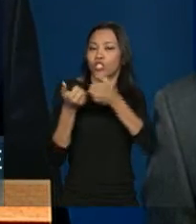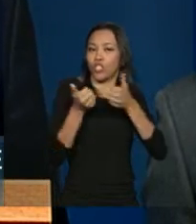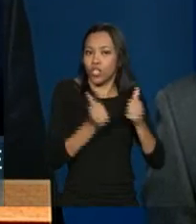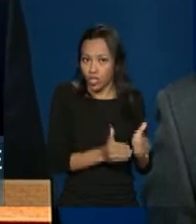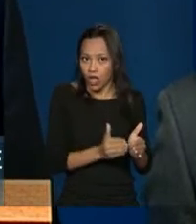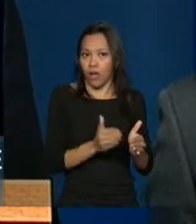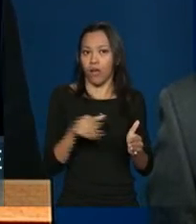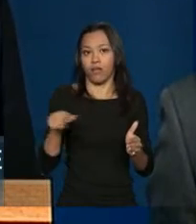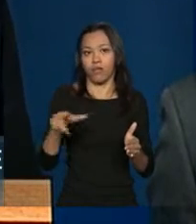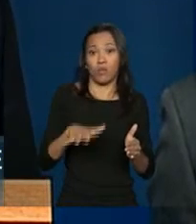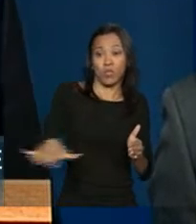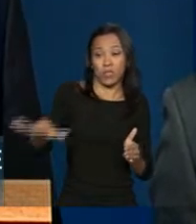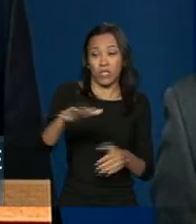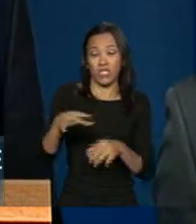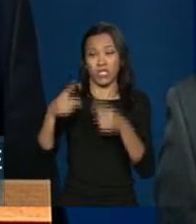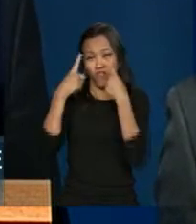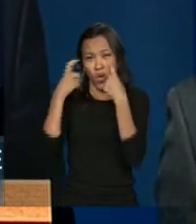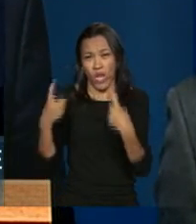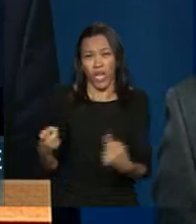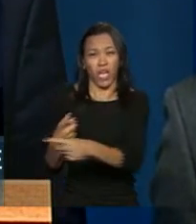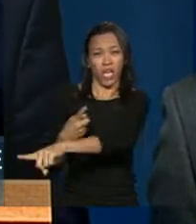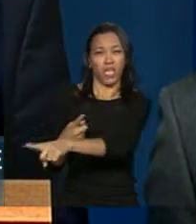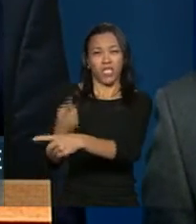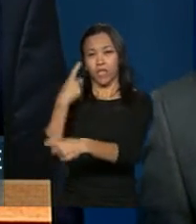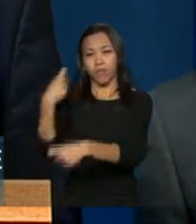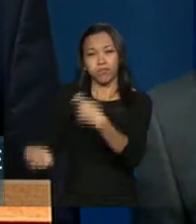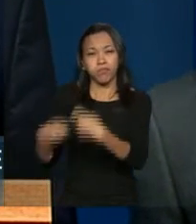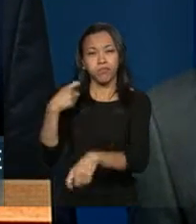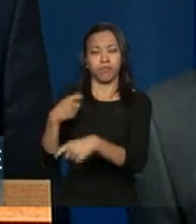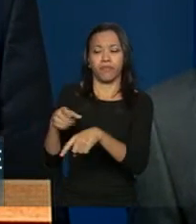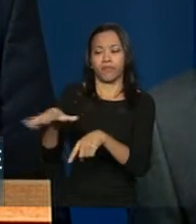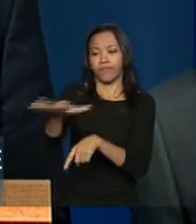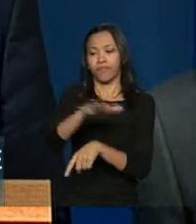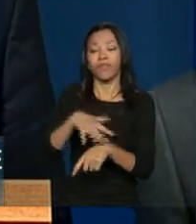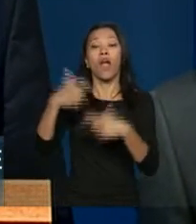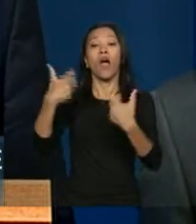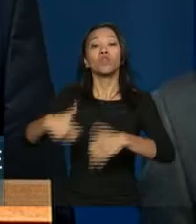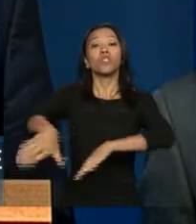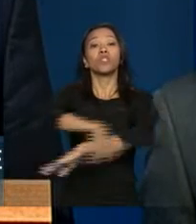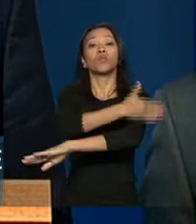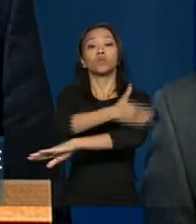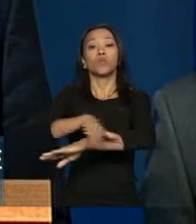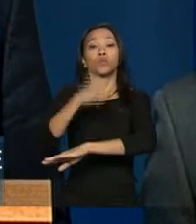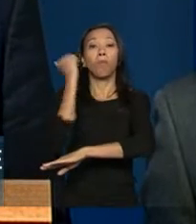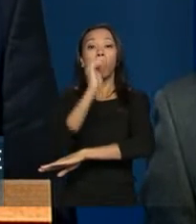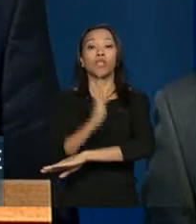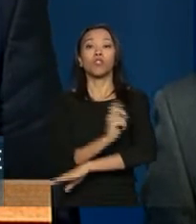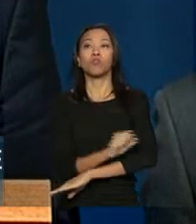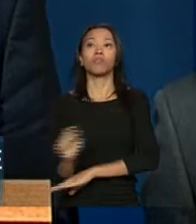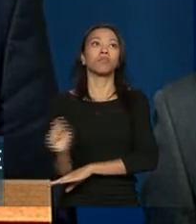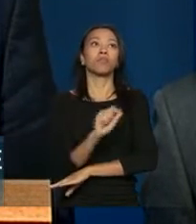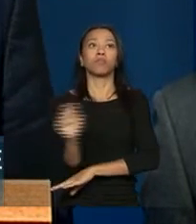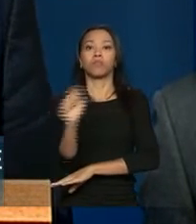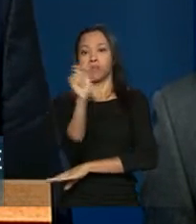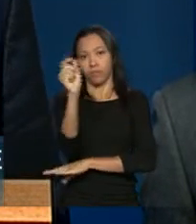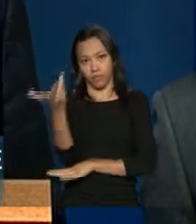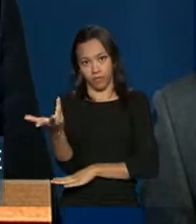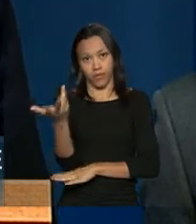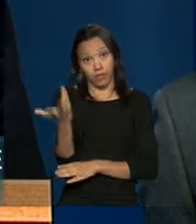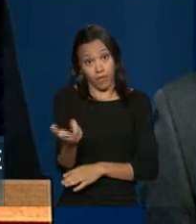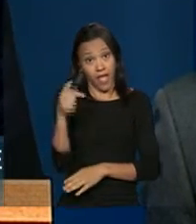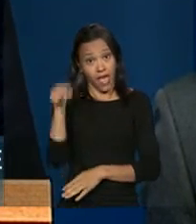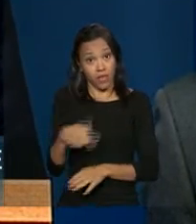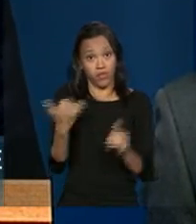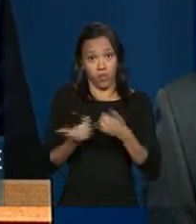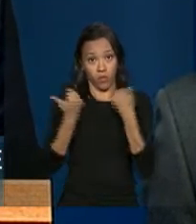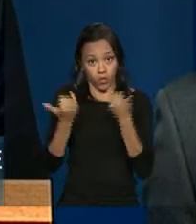ou de vulnerabilidade e possibilidade de exploração sexual nas rodovias brasileiras. São dados